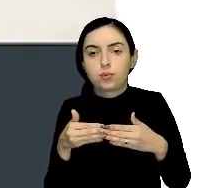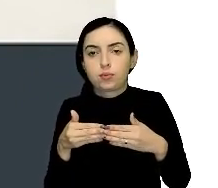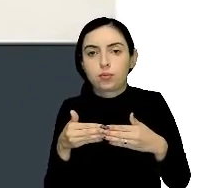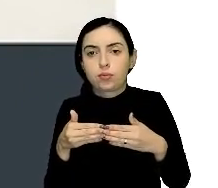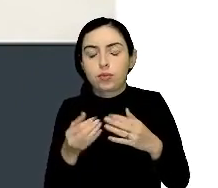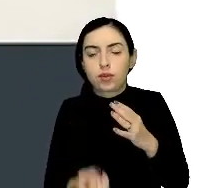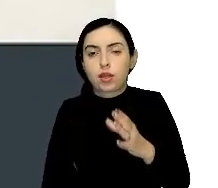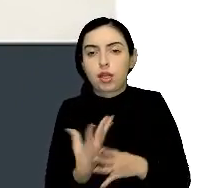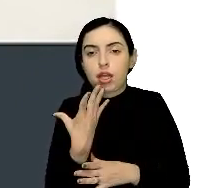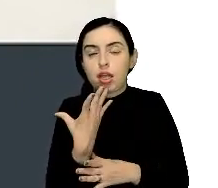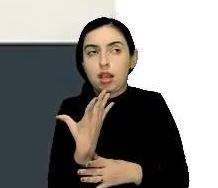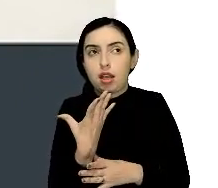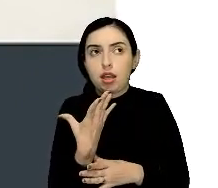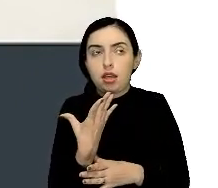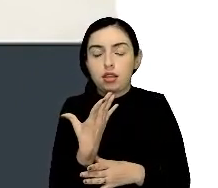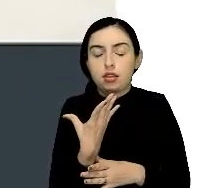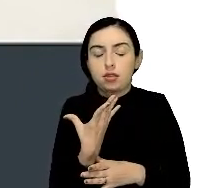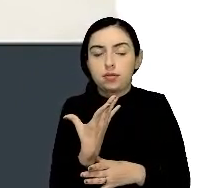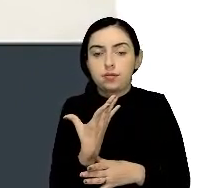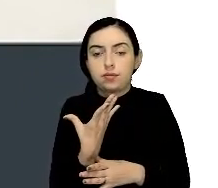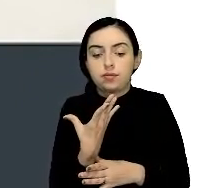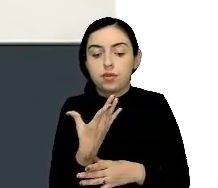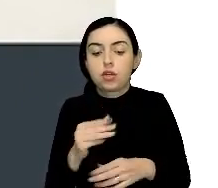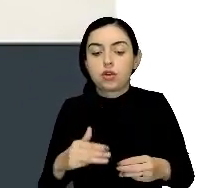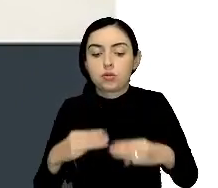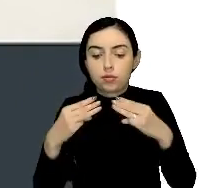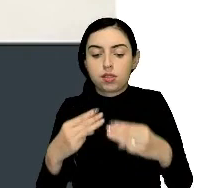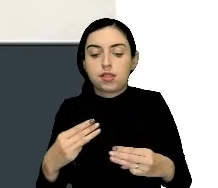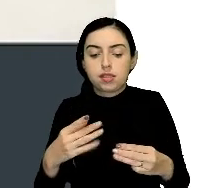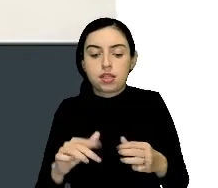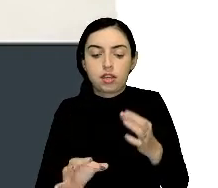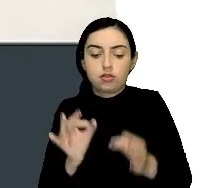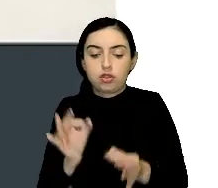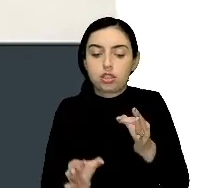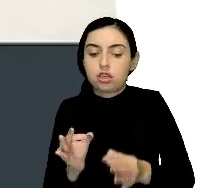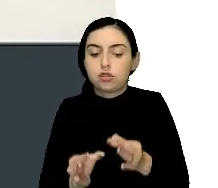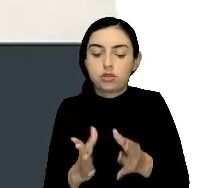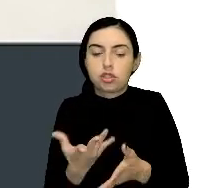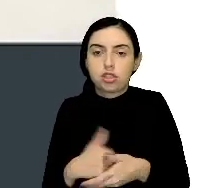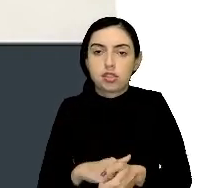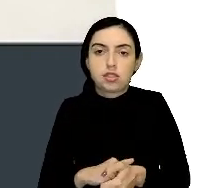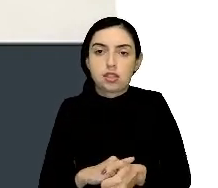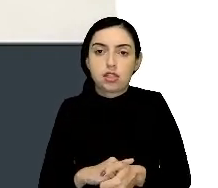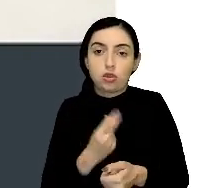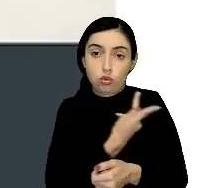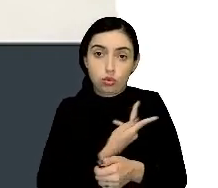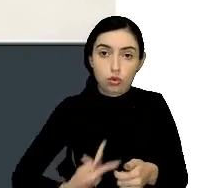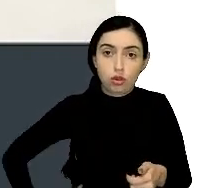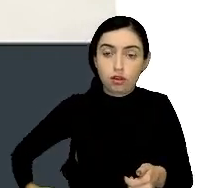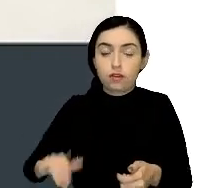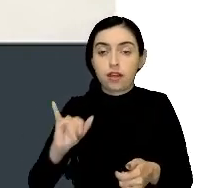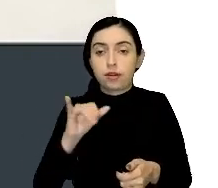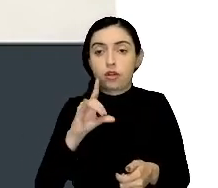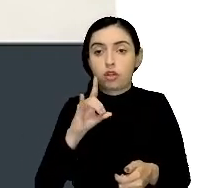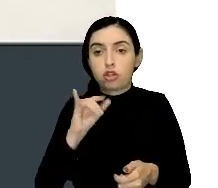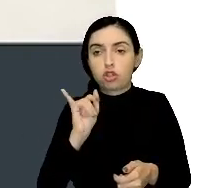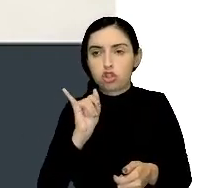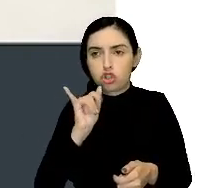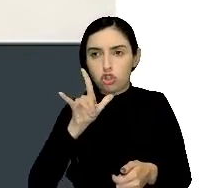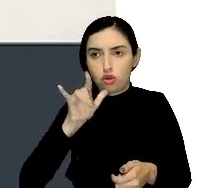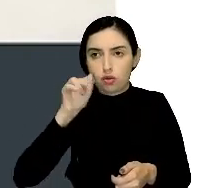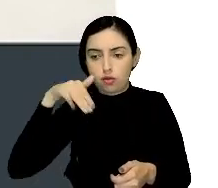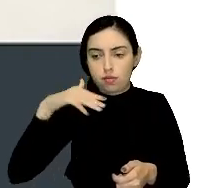criada pelo Ministério da Justiça do governo Dilma. O Tarcísio Dalmaso, então, ele